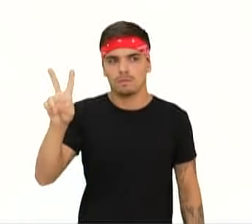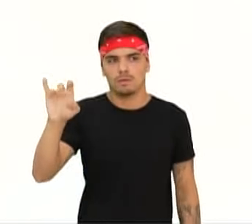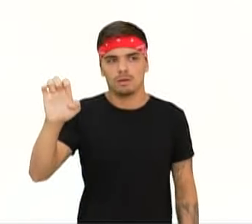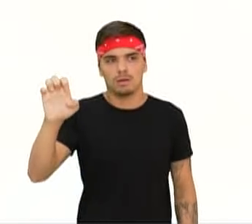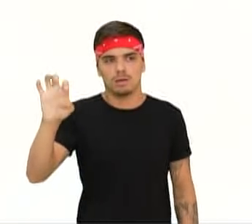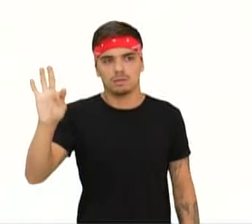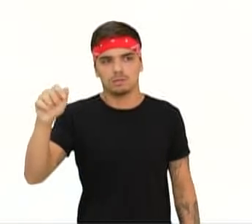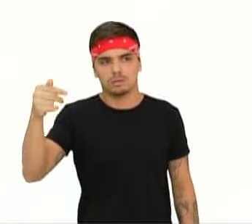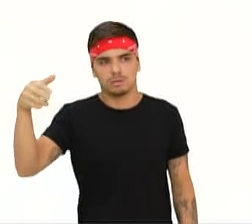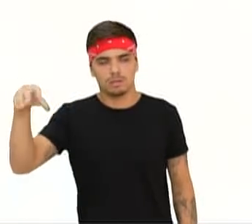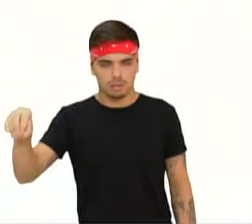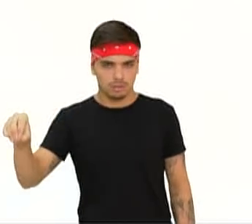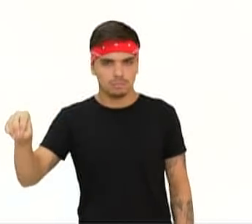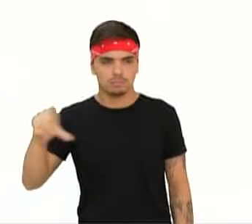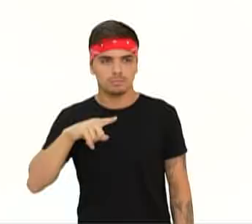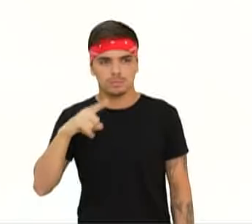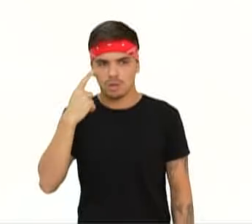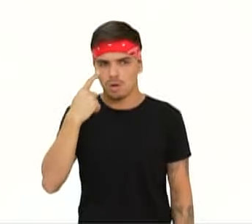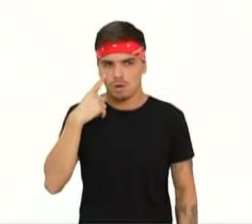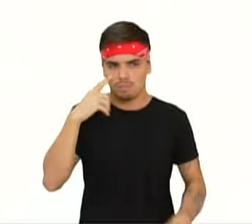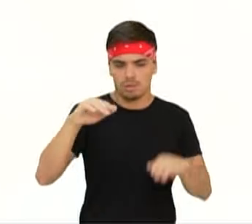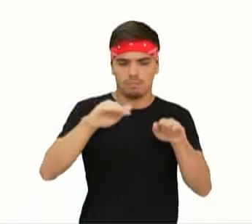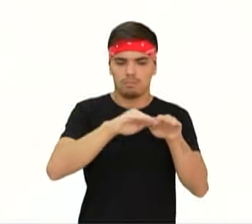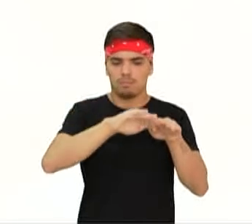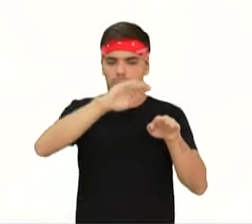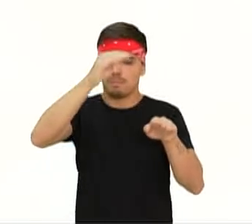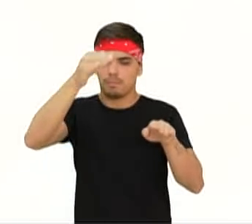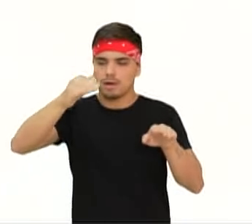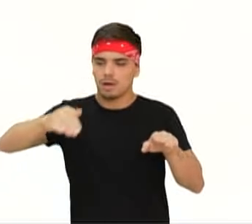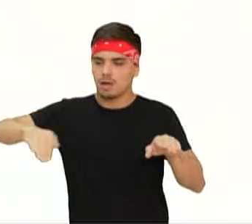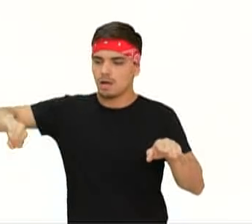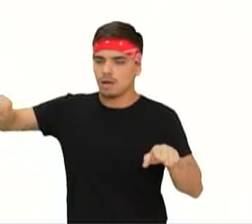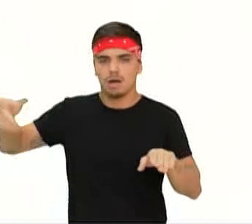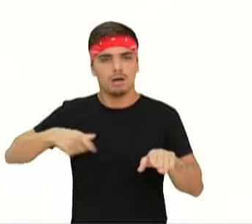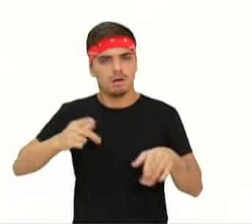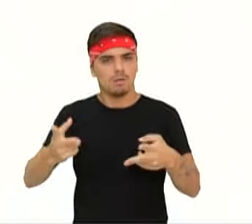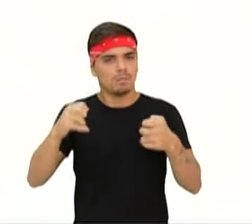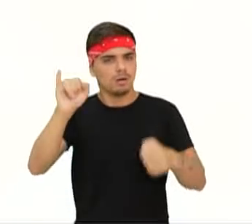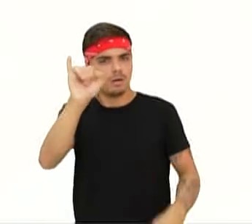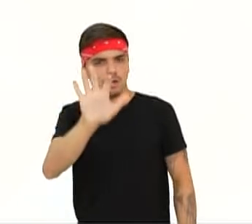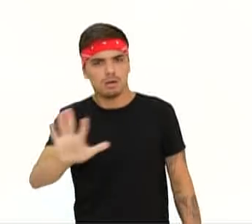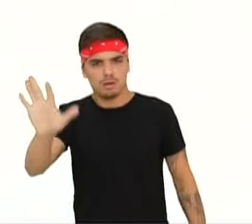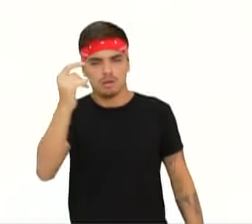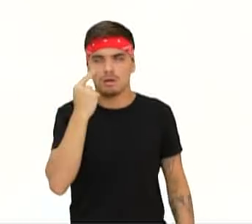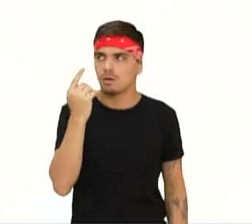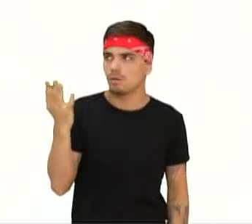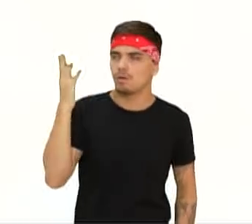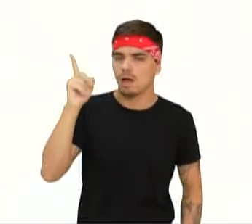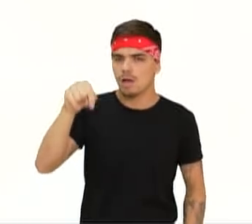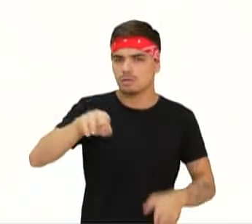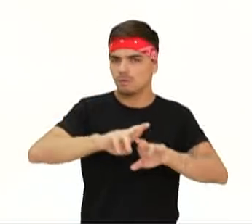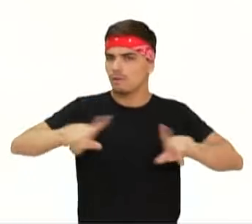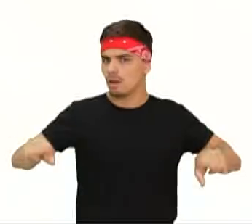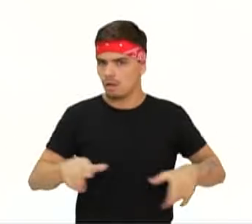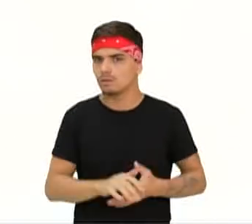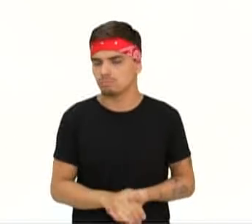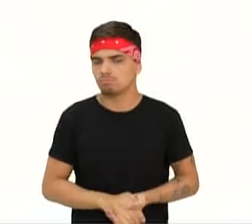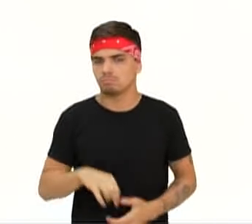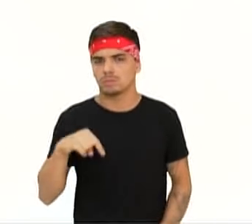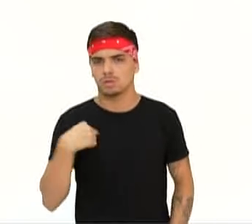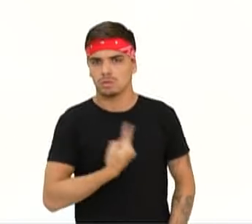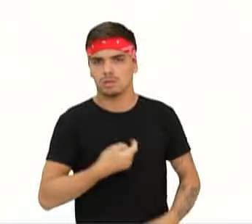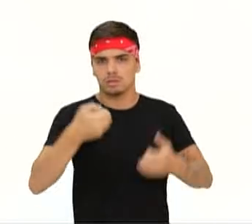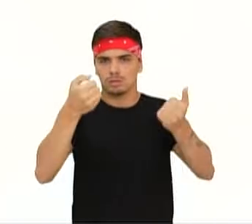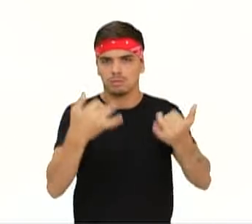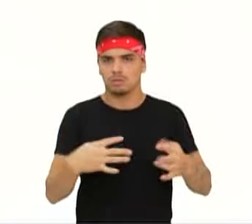Então, vejam como o relevo, observem a fotografia e vejam como o relevo ele é diferente. Nós estamos